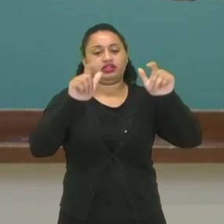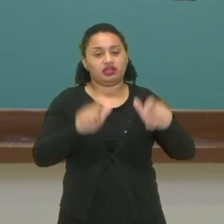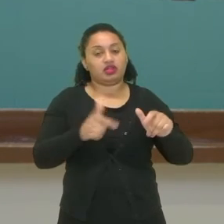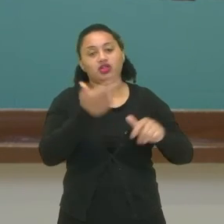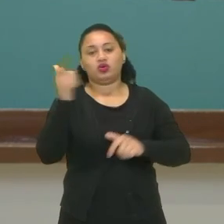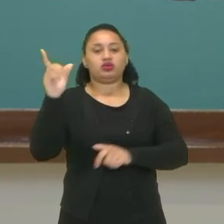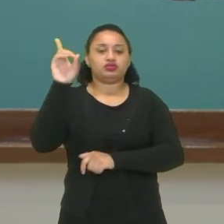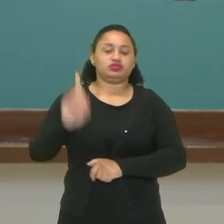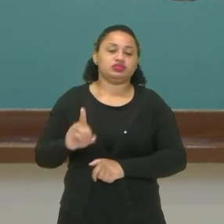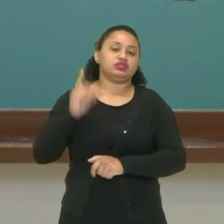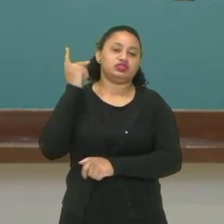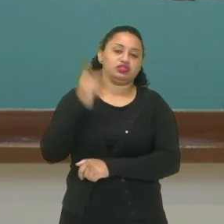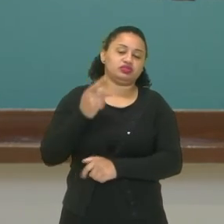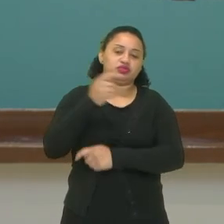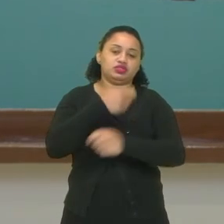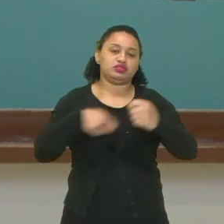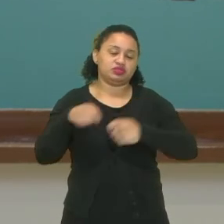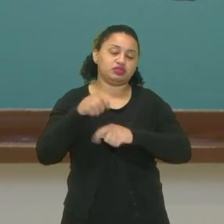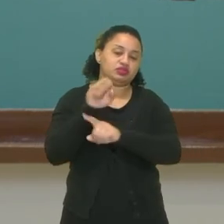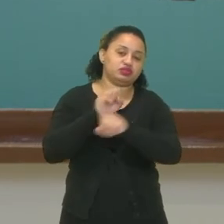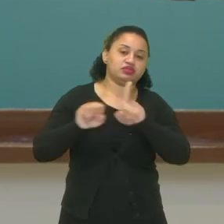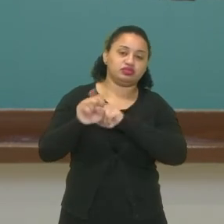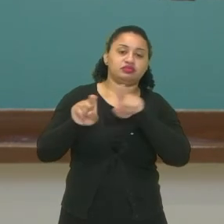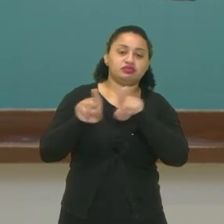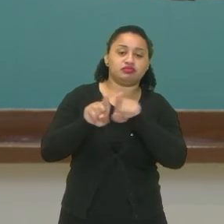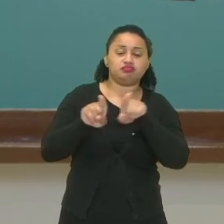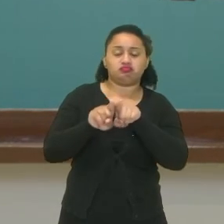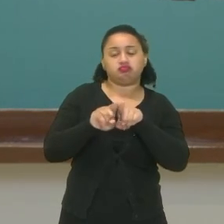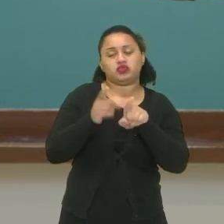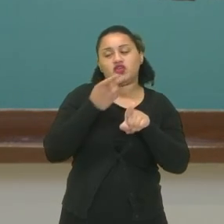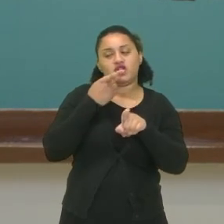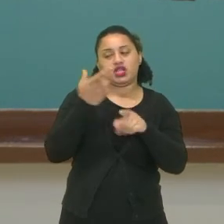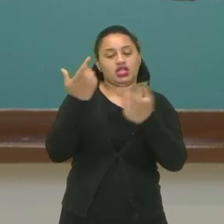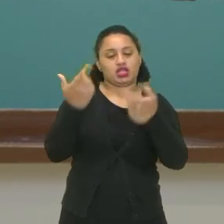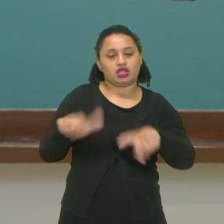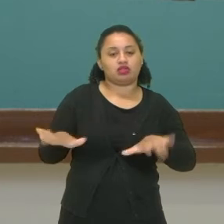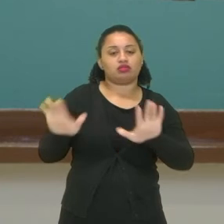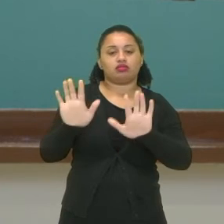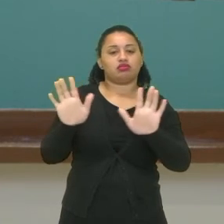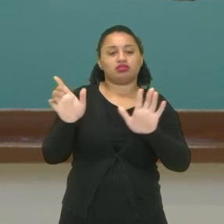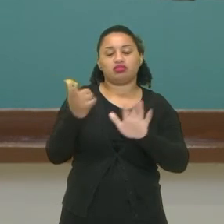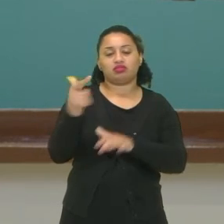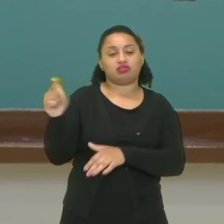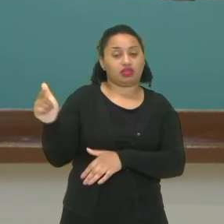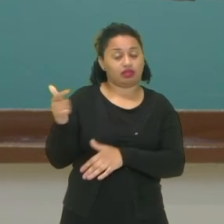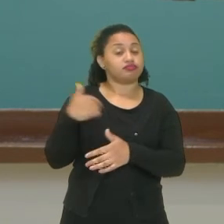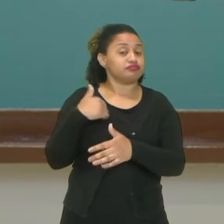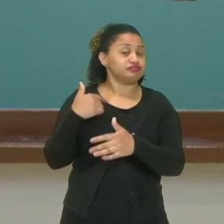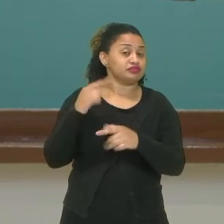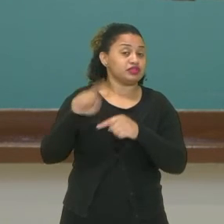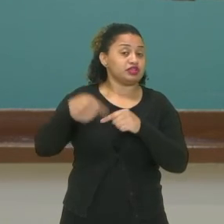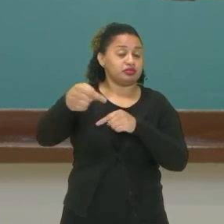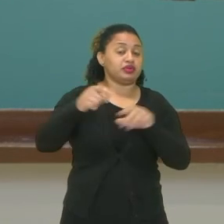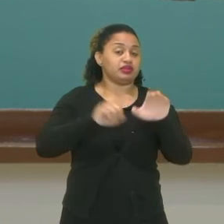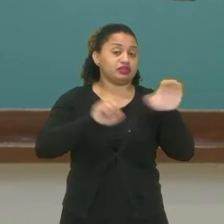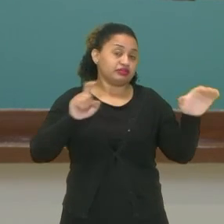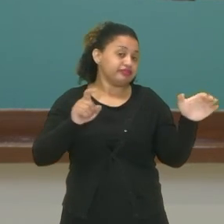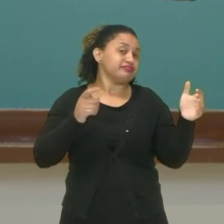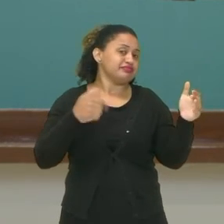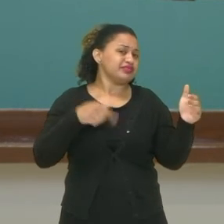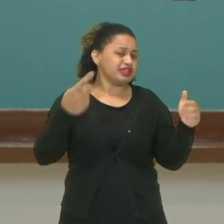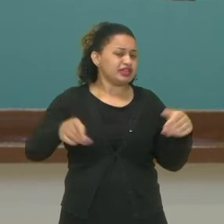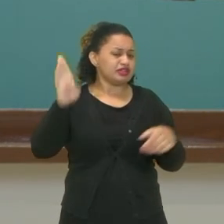direitos políticos, econômicos e sociais negados a essas populações pós-independência. Não diferente acontece isso no